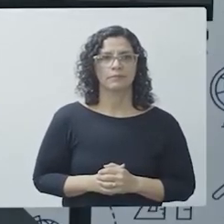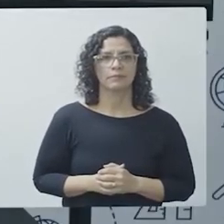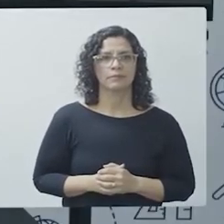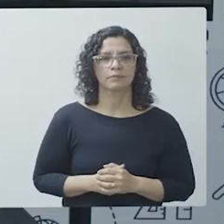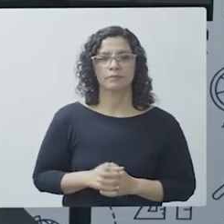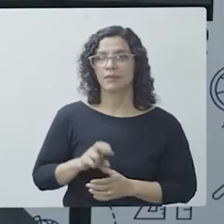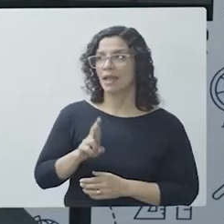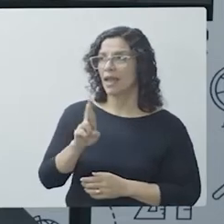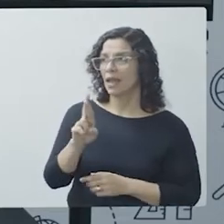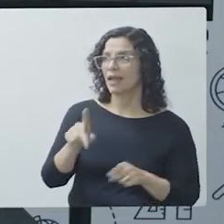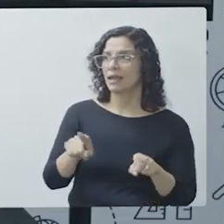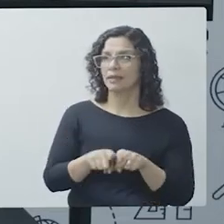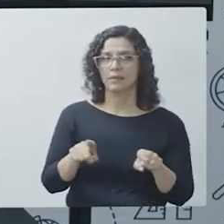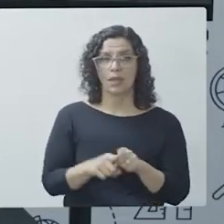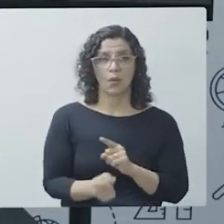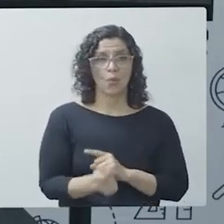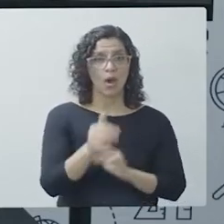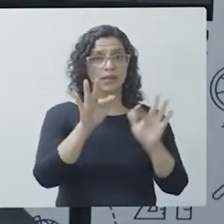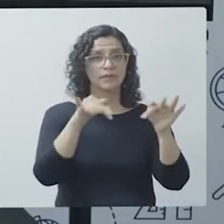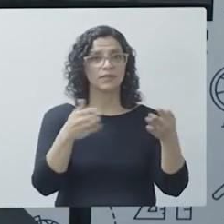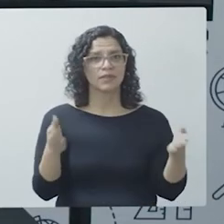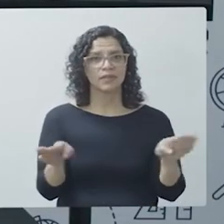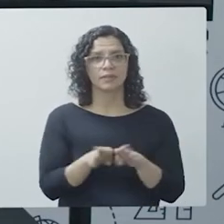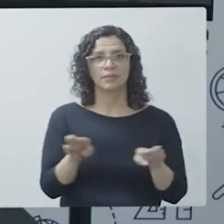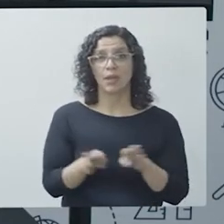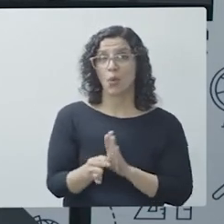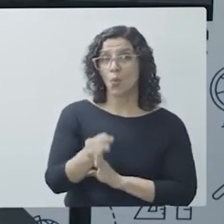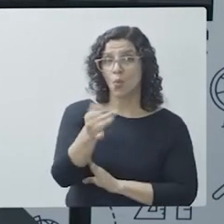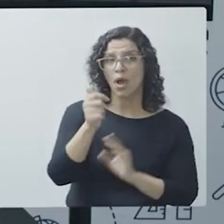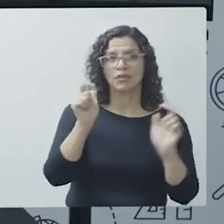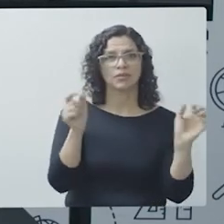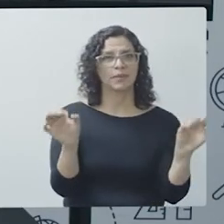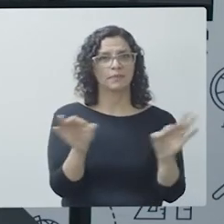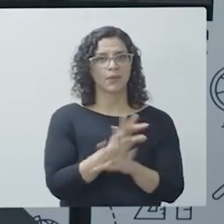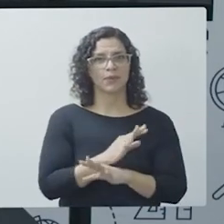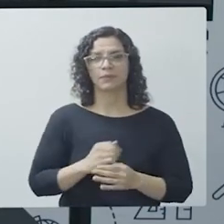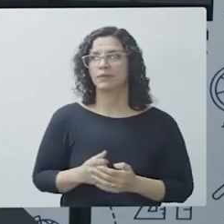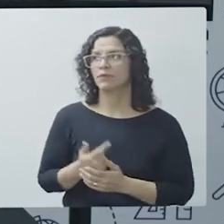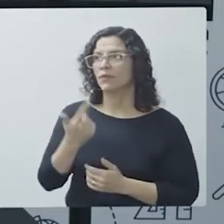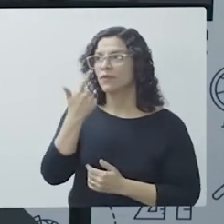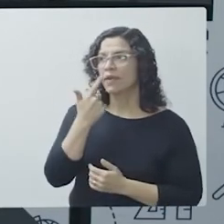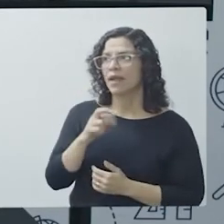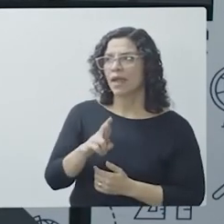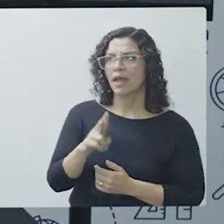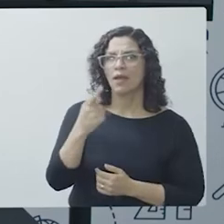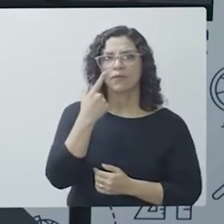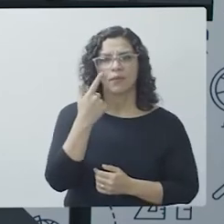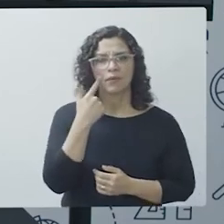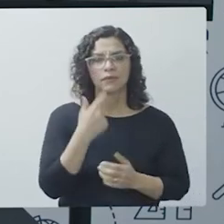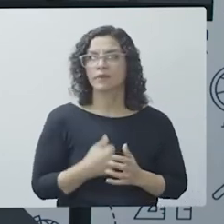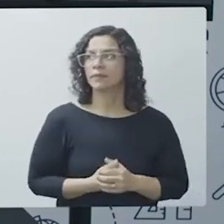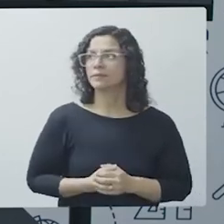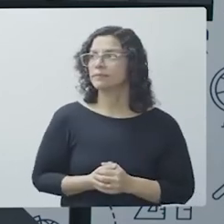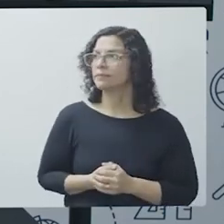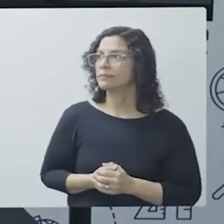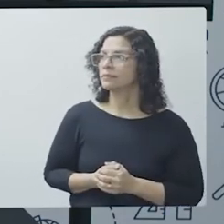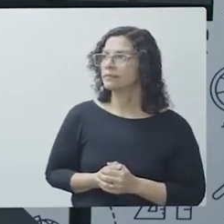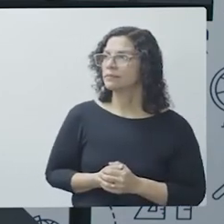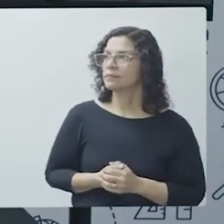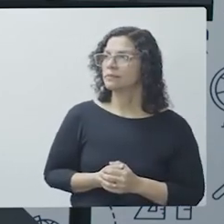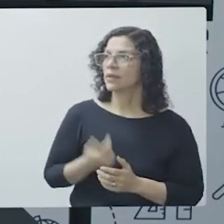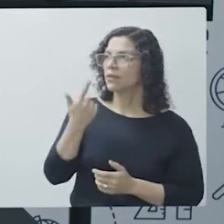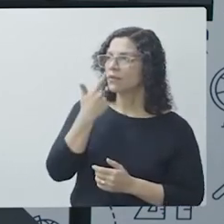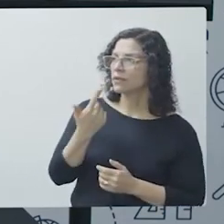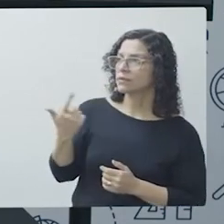R. Estamos quase terminando. Estamos na metade já. Que será que é o próximo desafio? Olhem lá